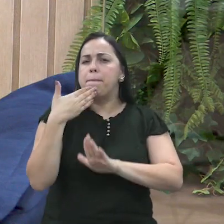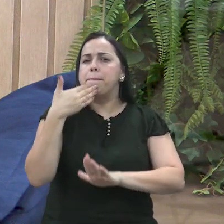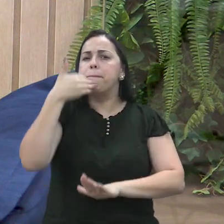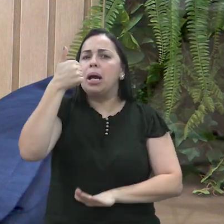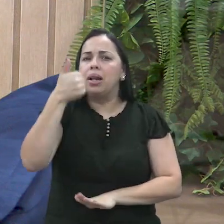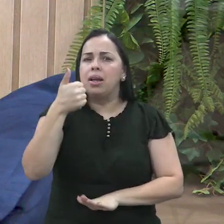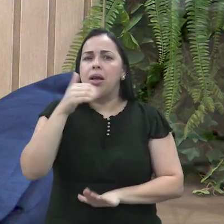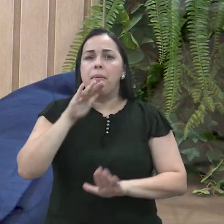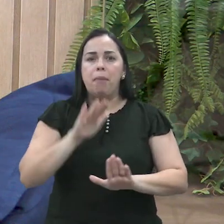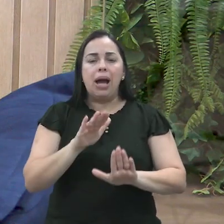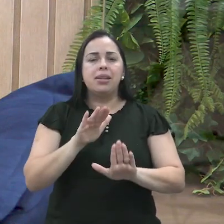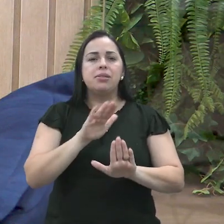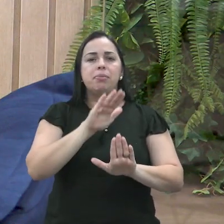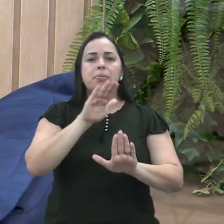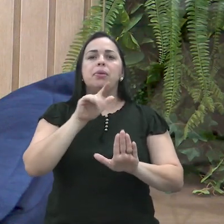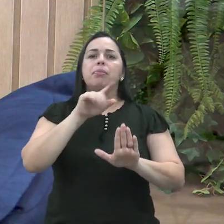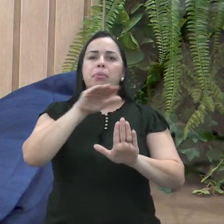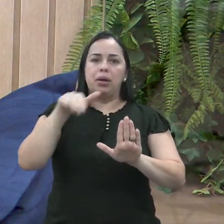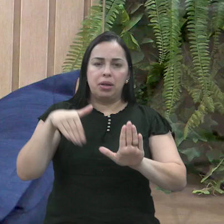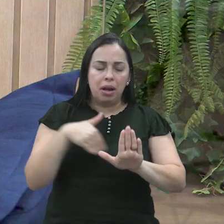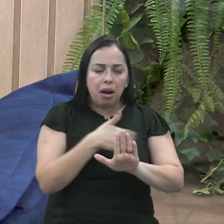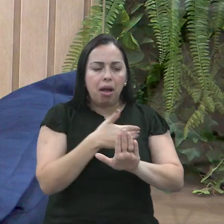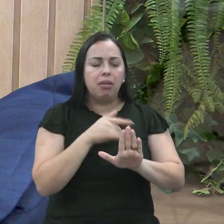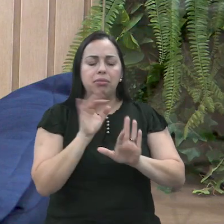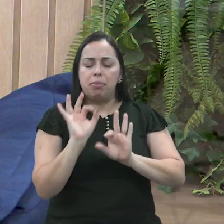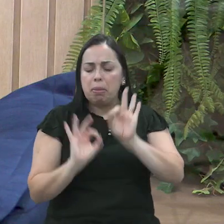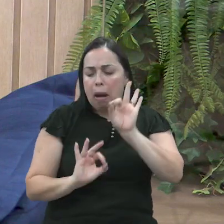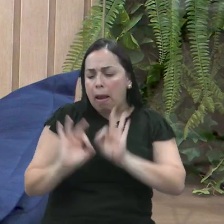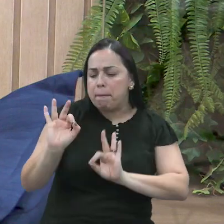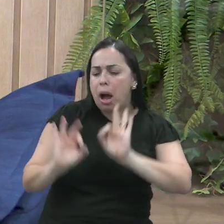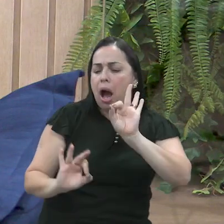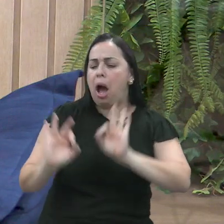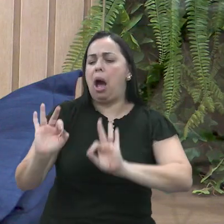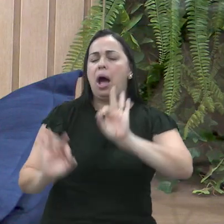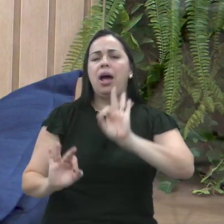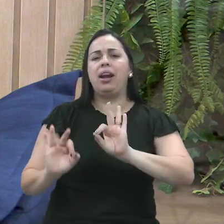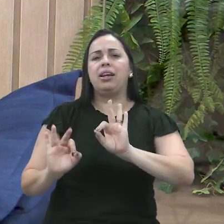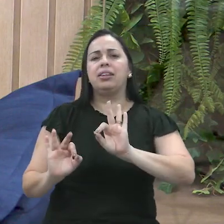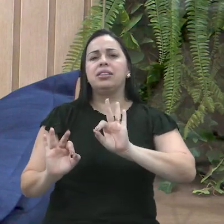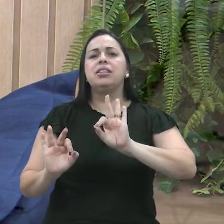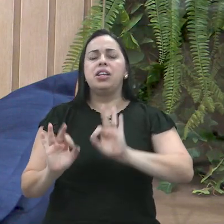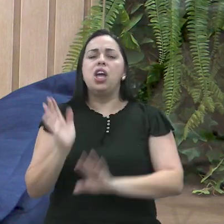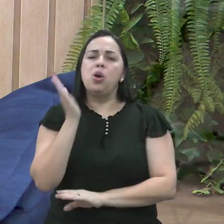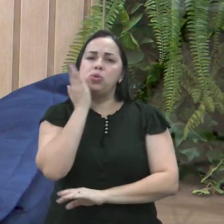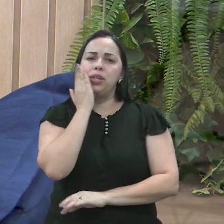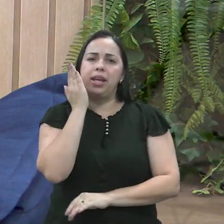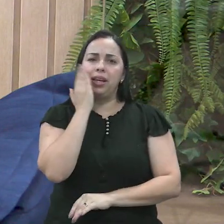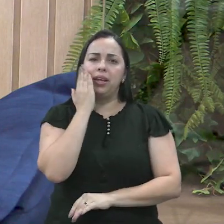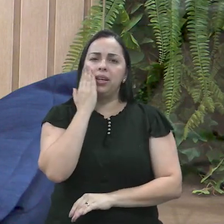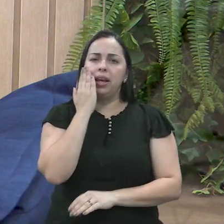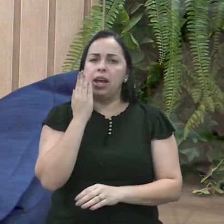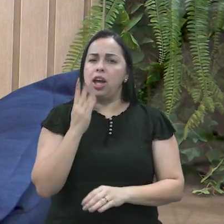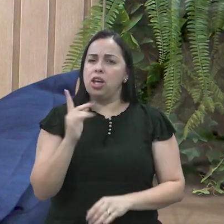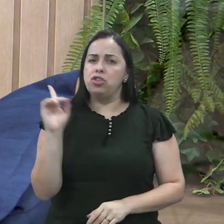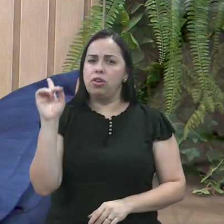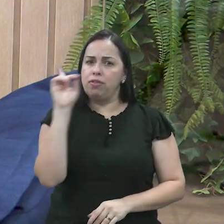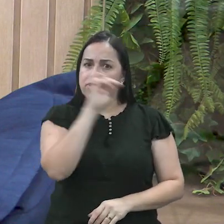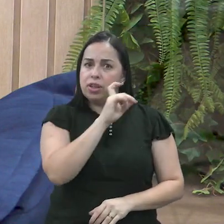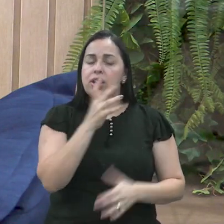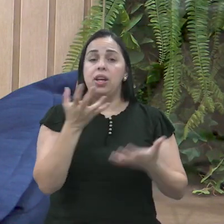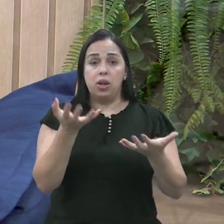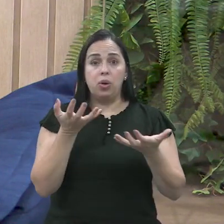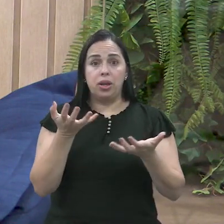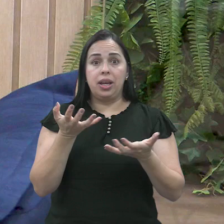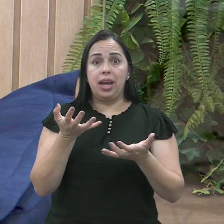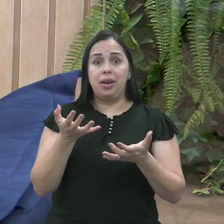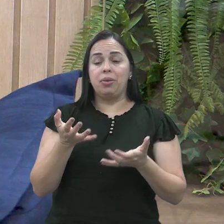existem tantas combinações, tantas engrenagens para o movimento de apresentar uma ideia, que eu sei o quanto isso é